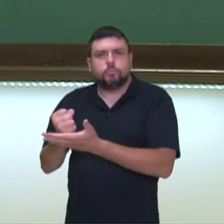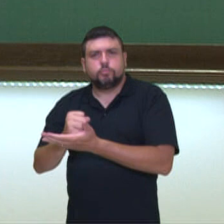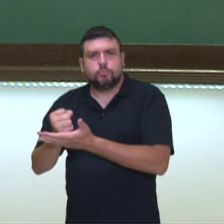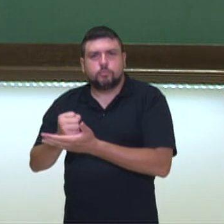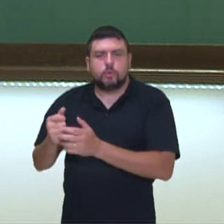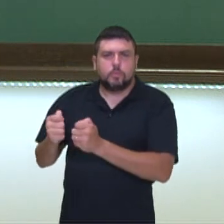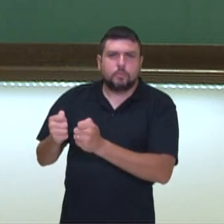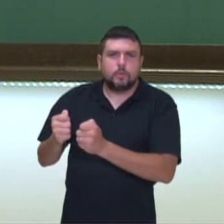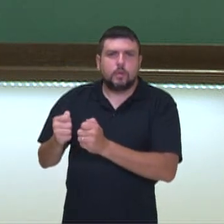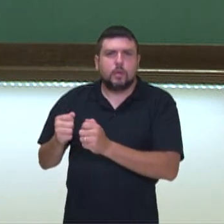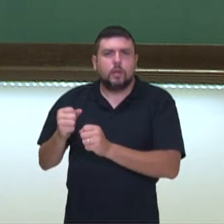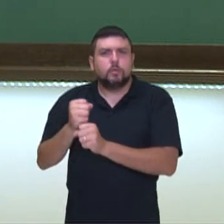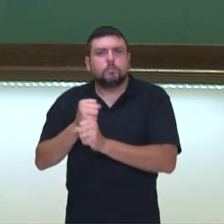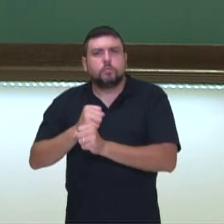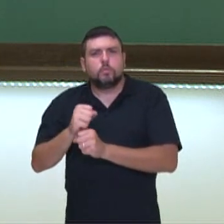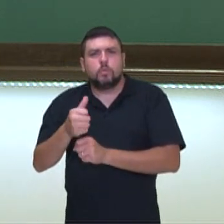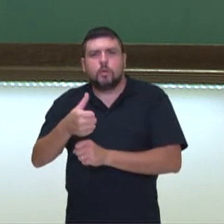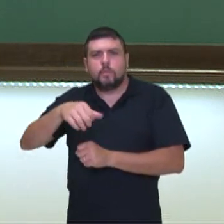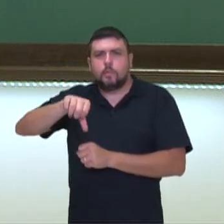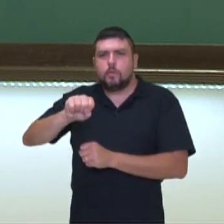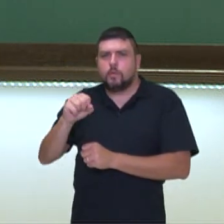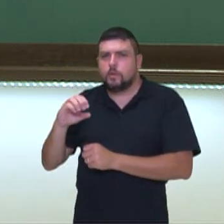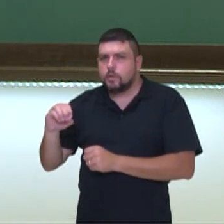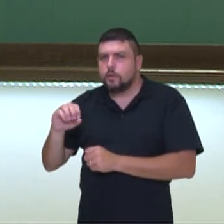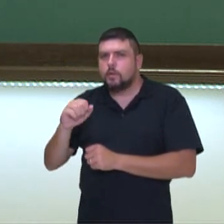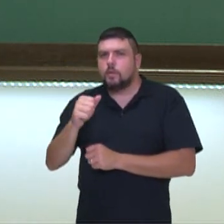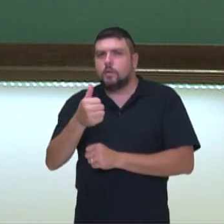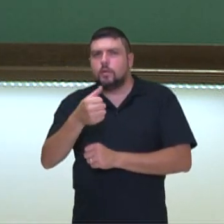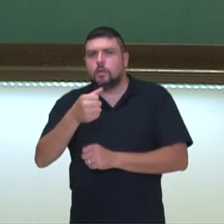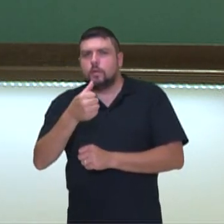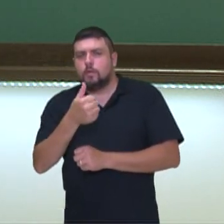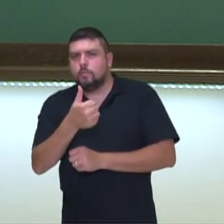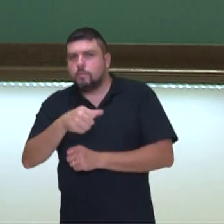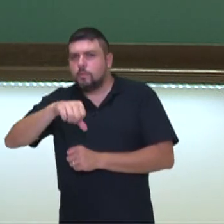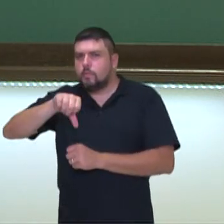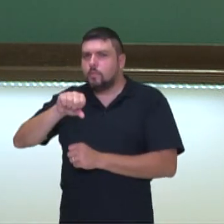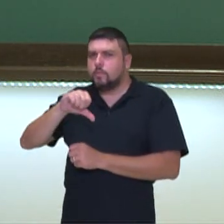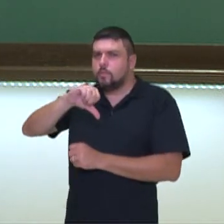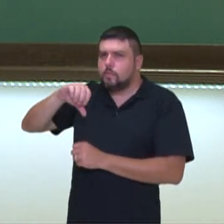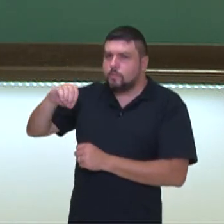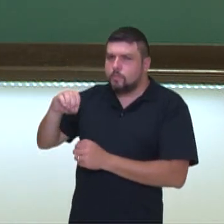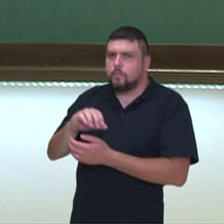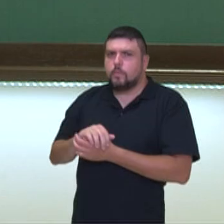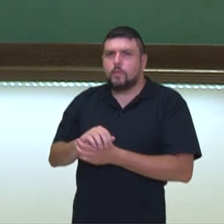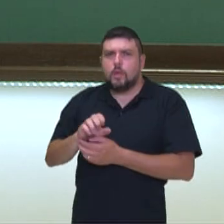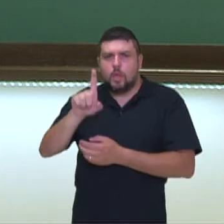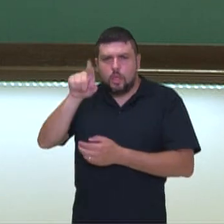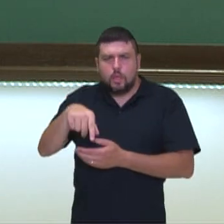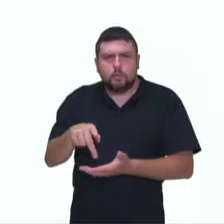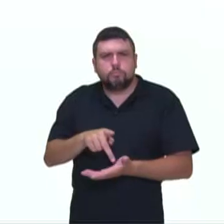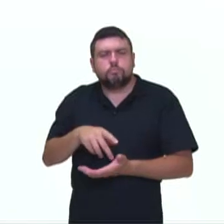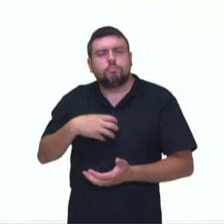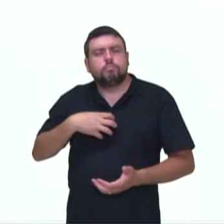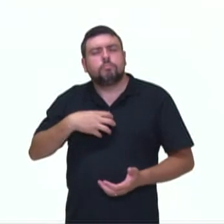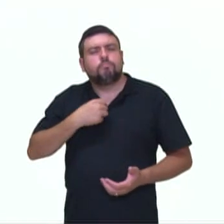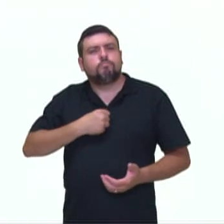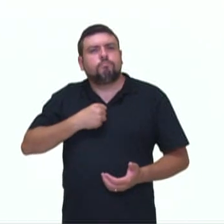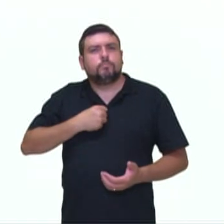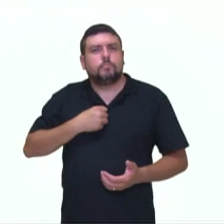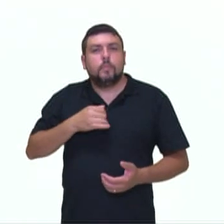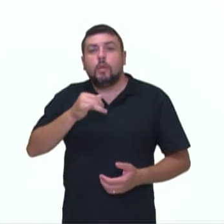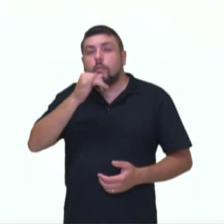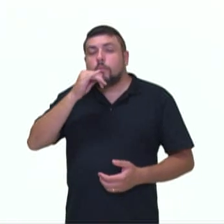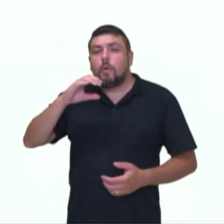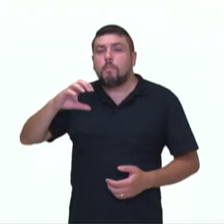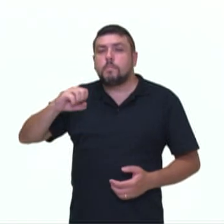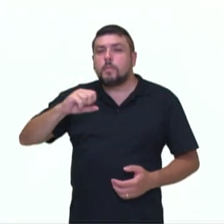da década de 80 e da década de 90. Então tem um apelo super nostálgico, como o caso aqui do Pac-Man, que